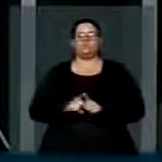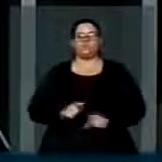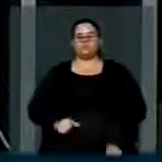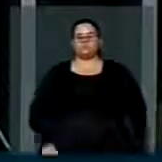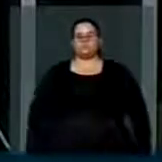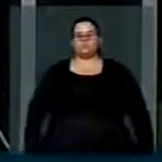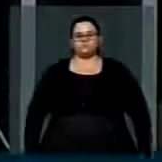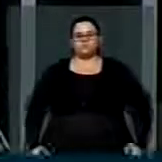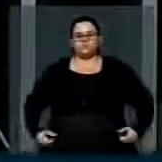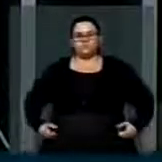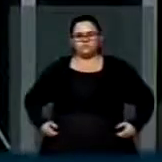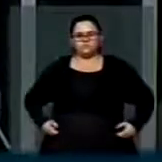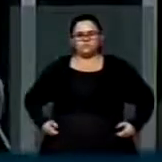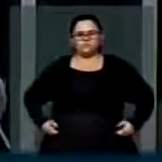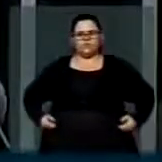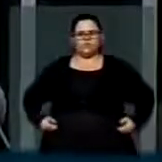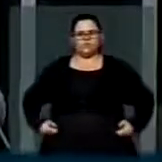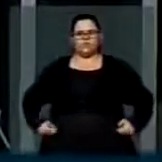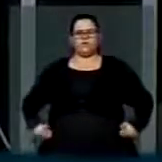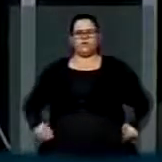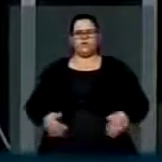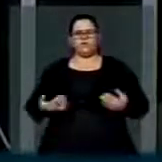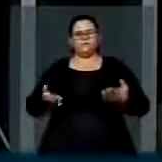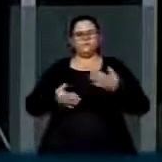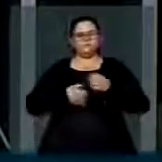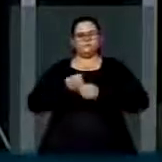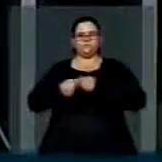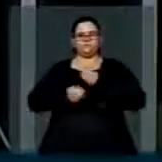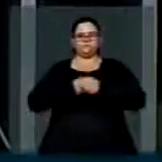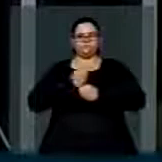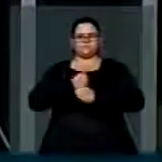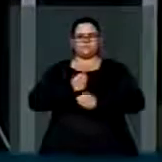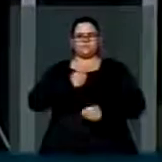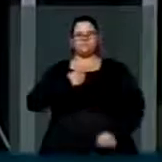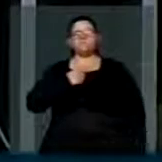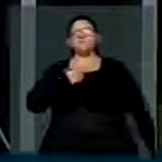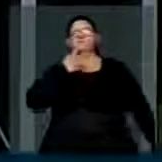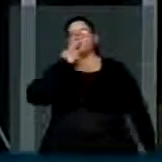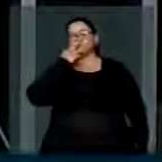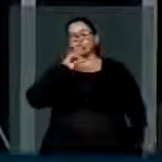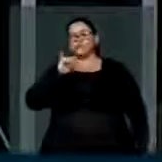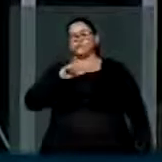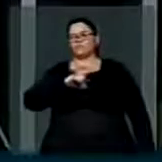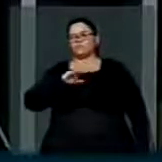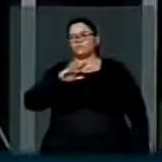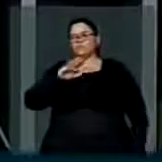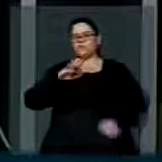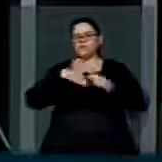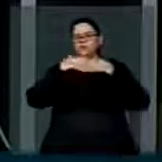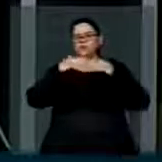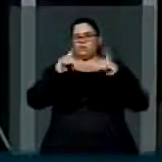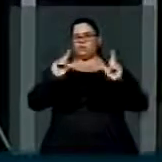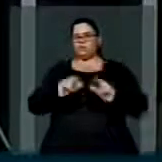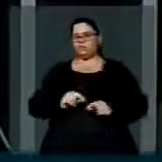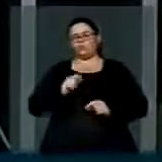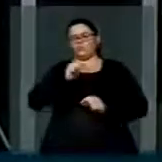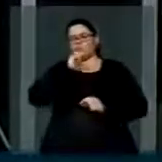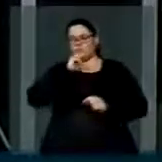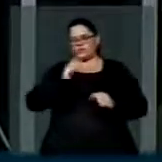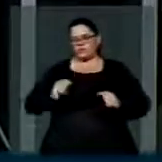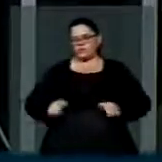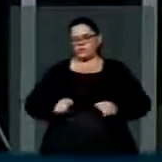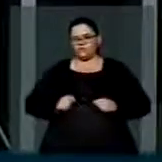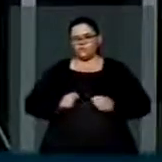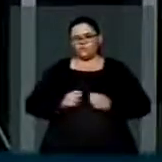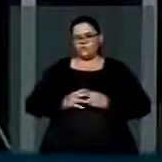de risco. Ou seja, espere-se para o próximo ano um crescimento ainda menor. Este é o cenário que influentes economistas estão prevendo para o